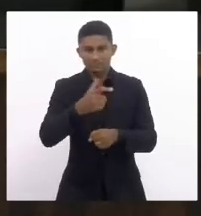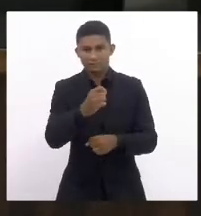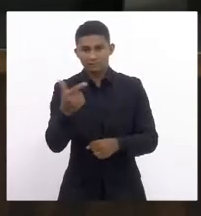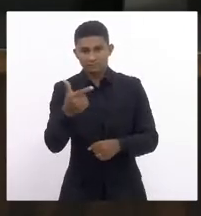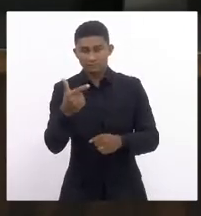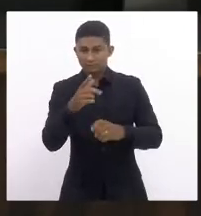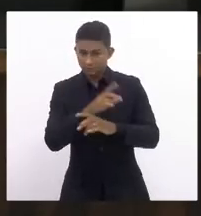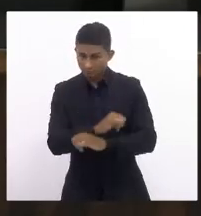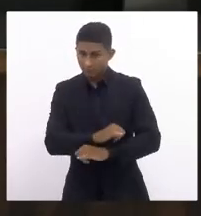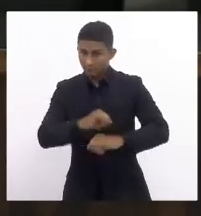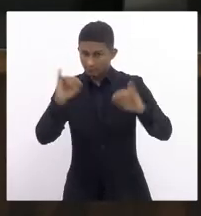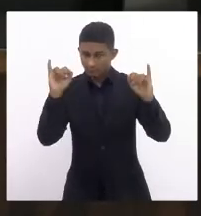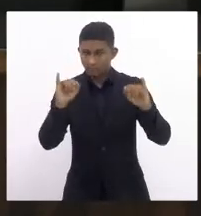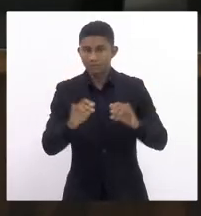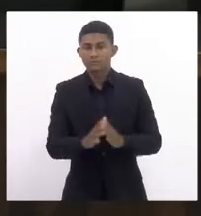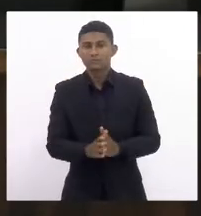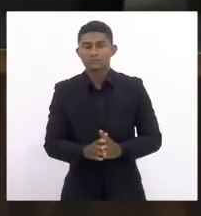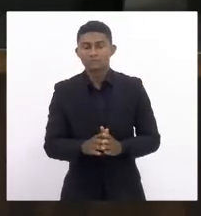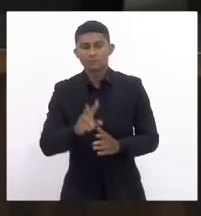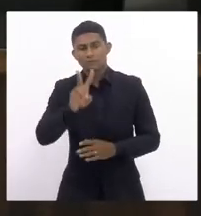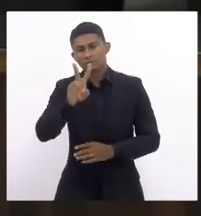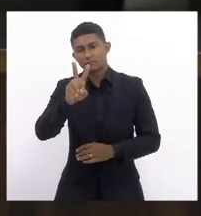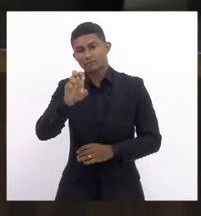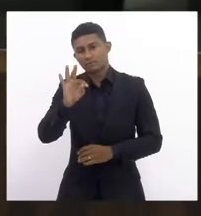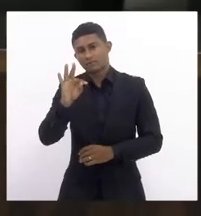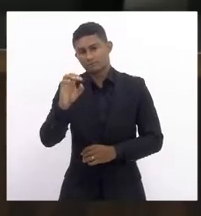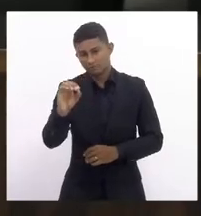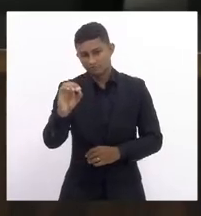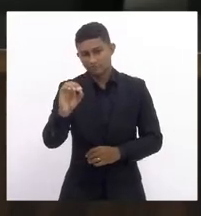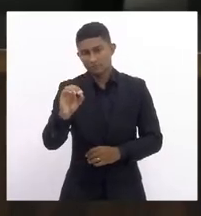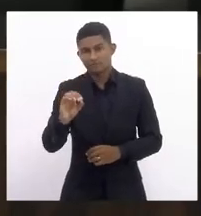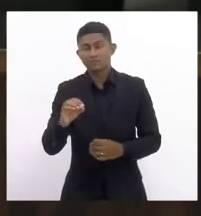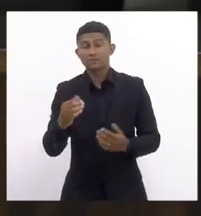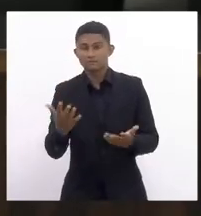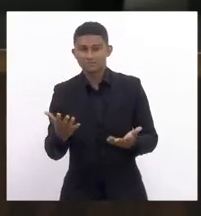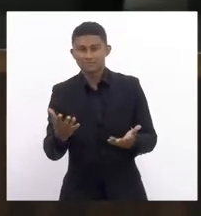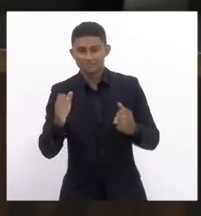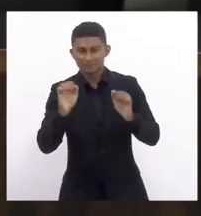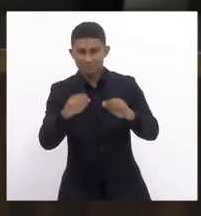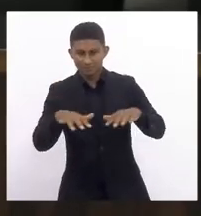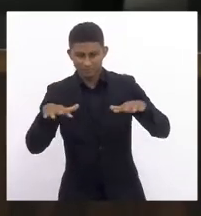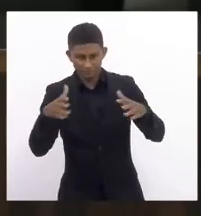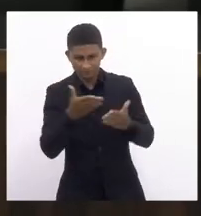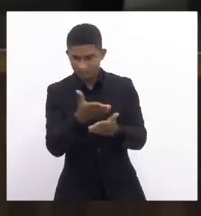Anuncio. São os vetos. Então vamos fazer, com autorização do plenário,